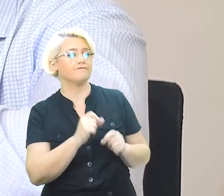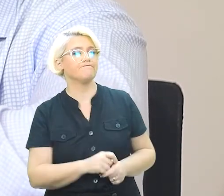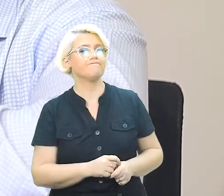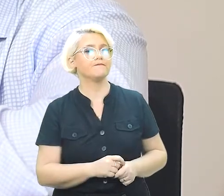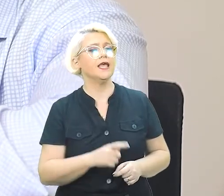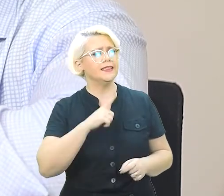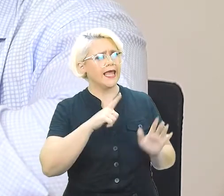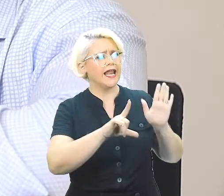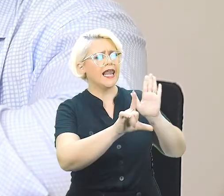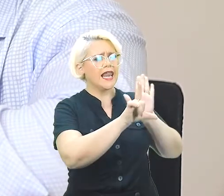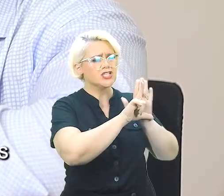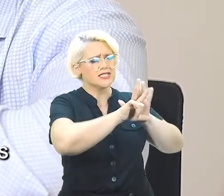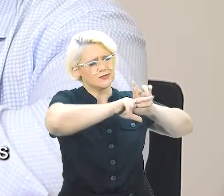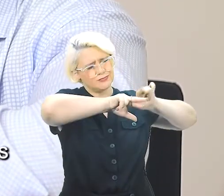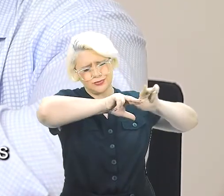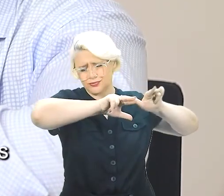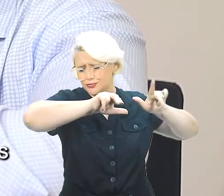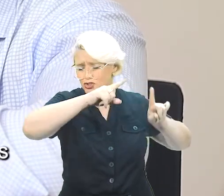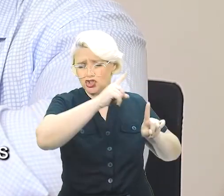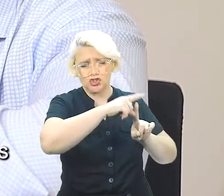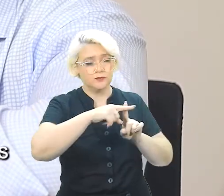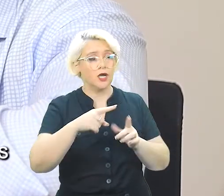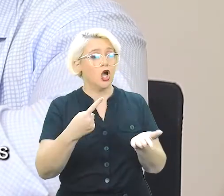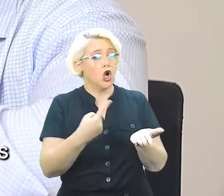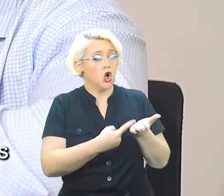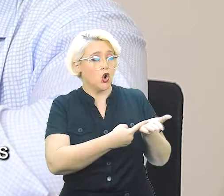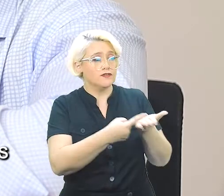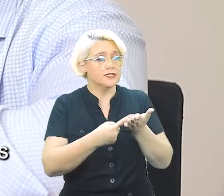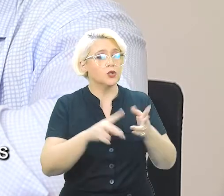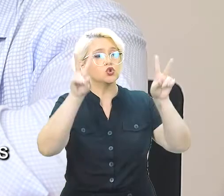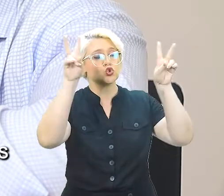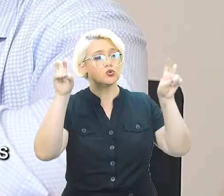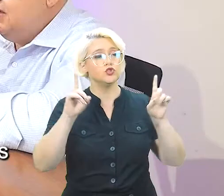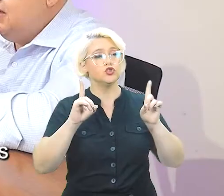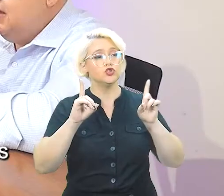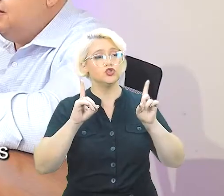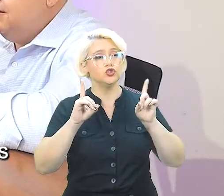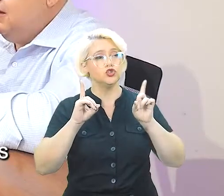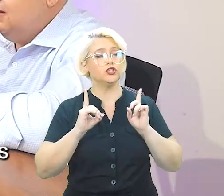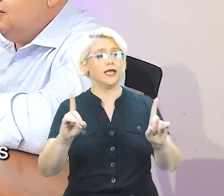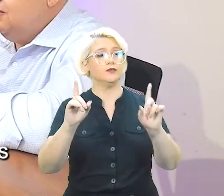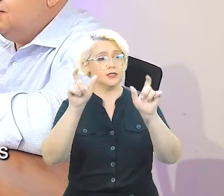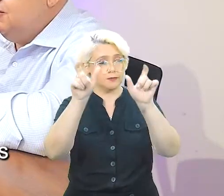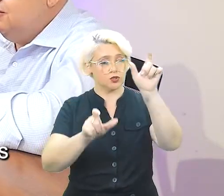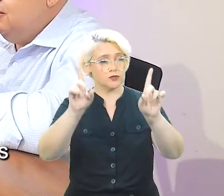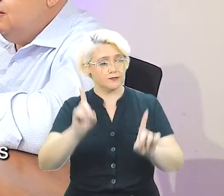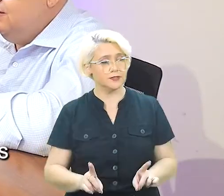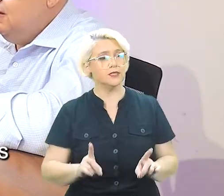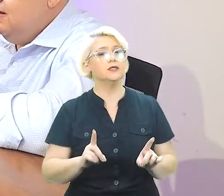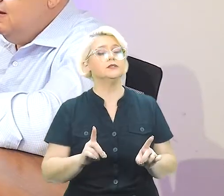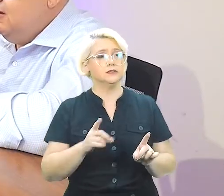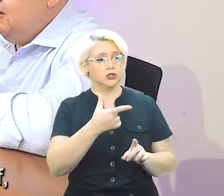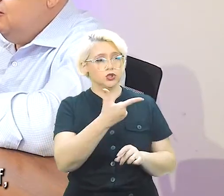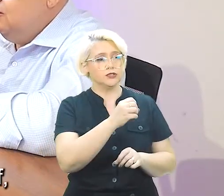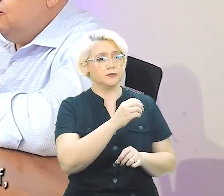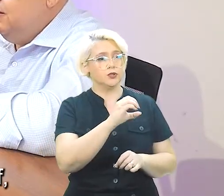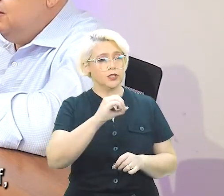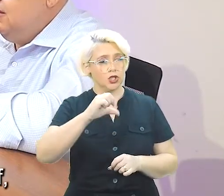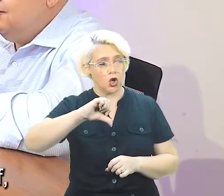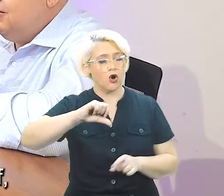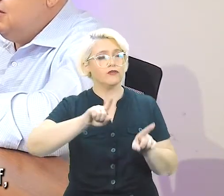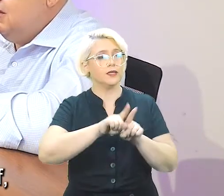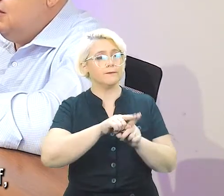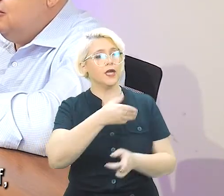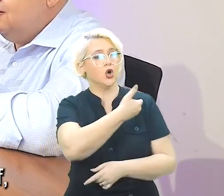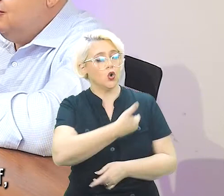farta legislação. A Convenção sobre os Direitos das Pessoas com Deficiência, ratificada em 2009, e no